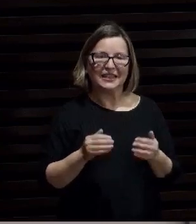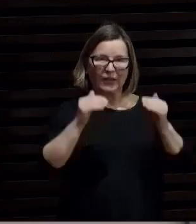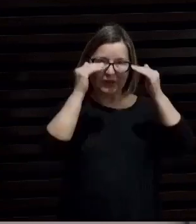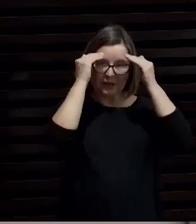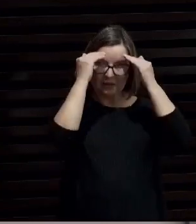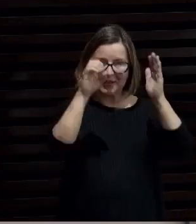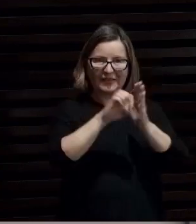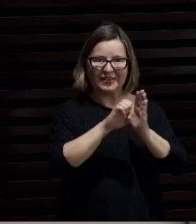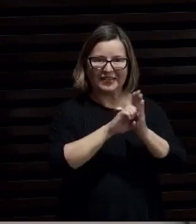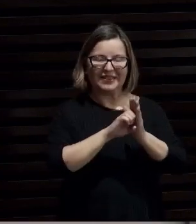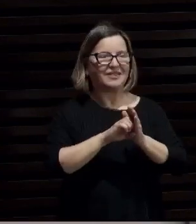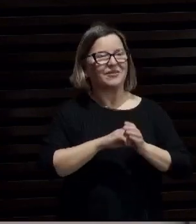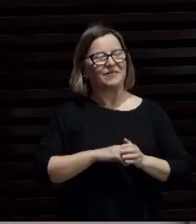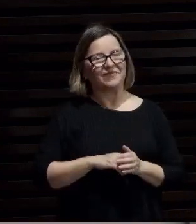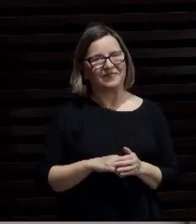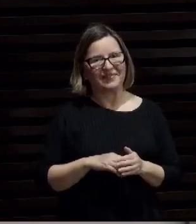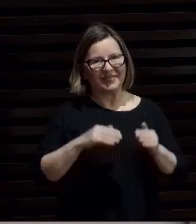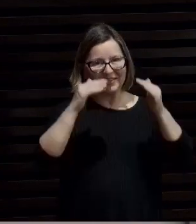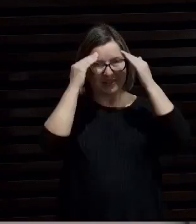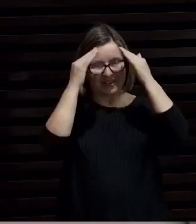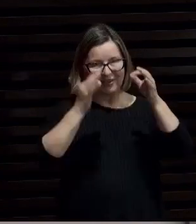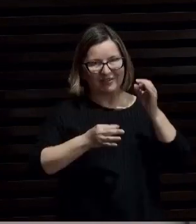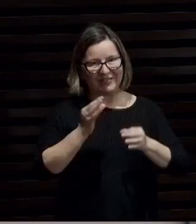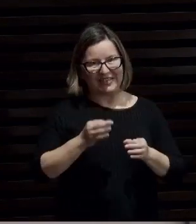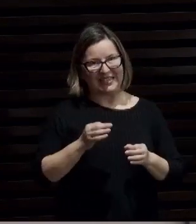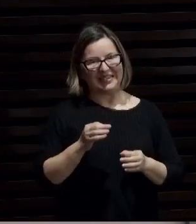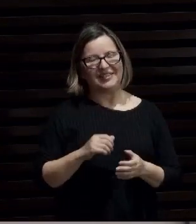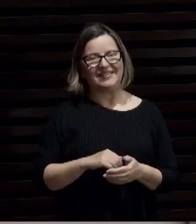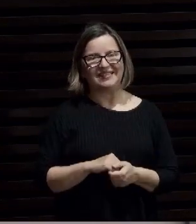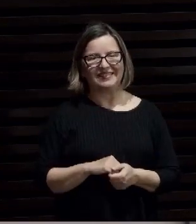juízos e os observeis.